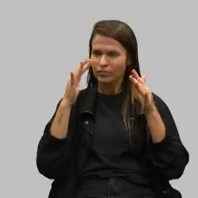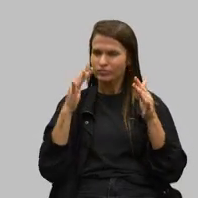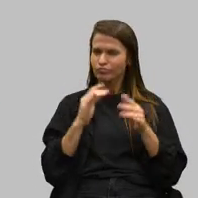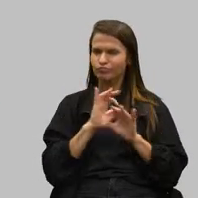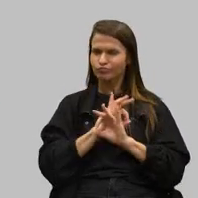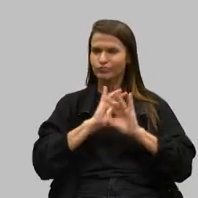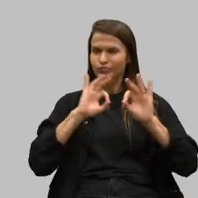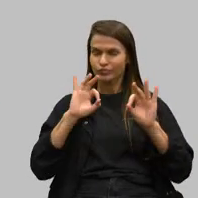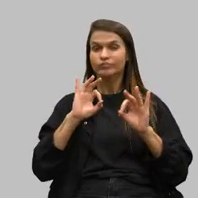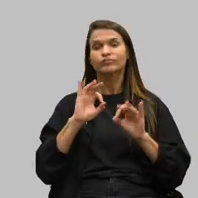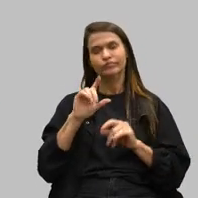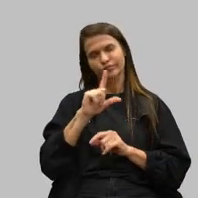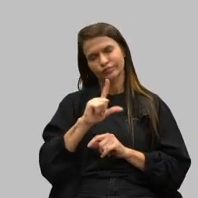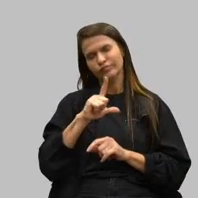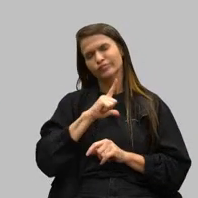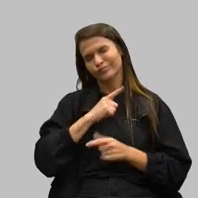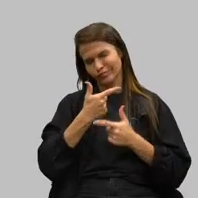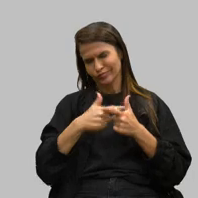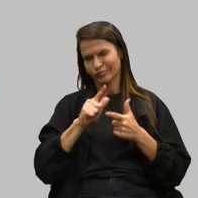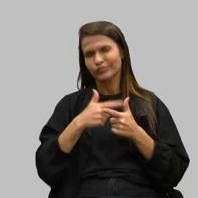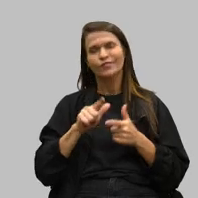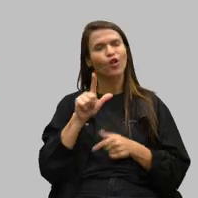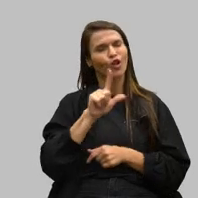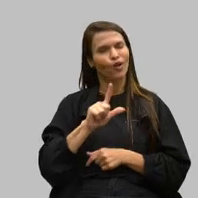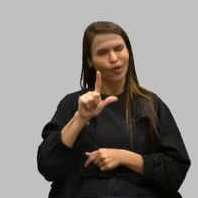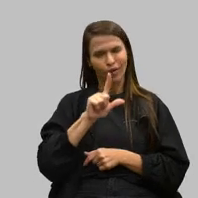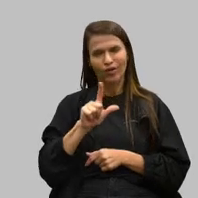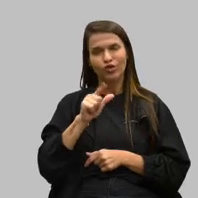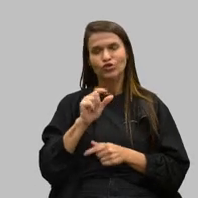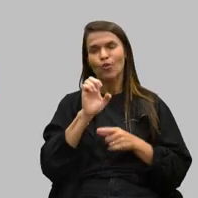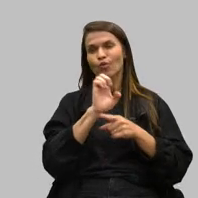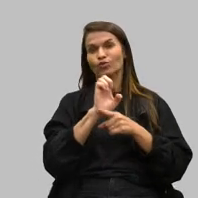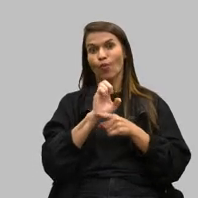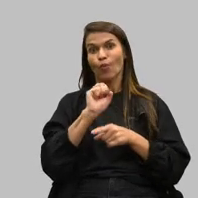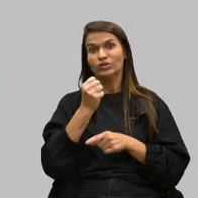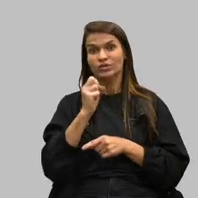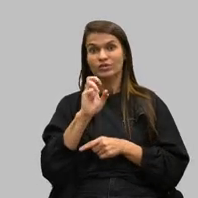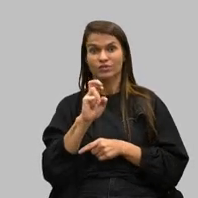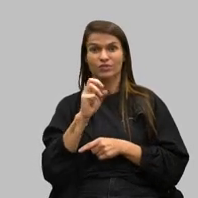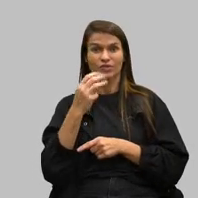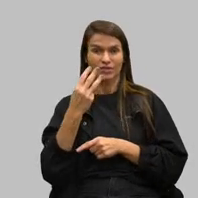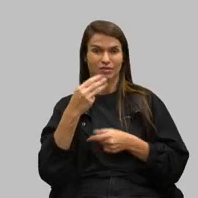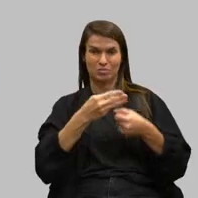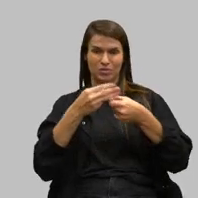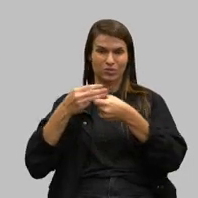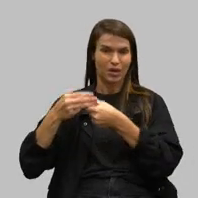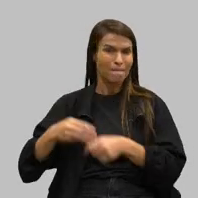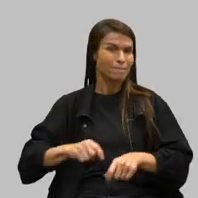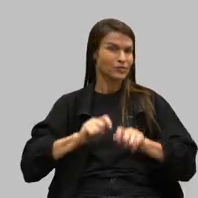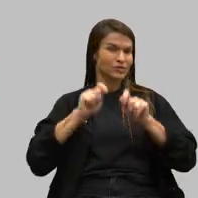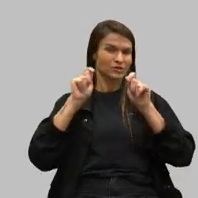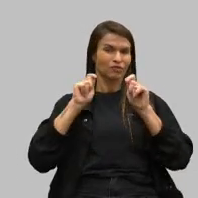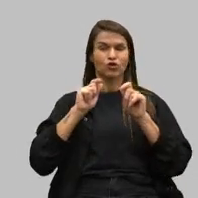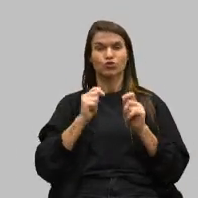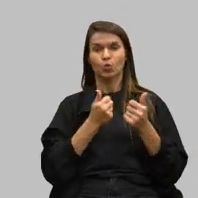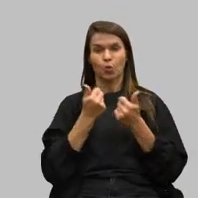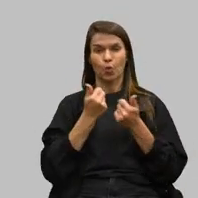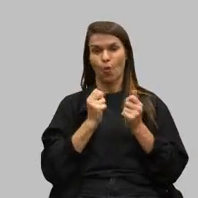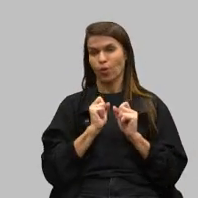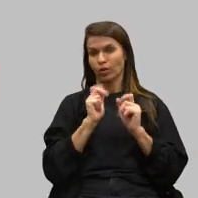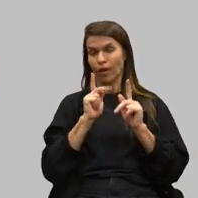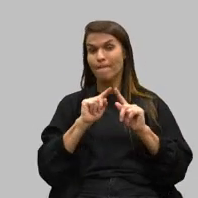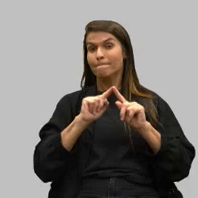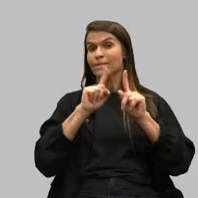Óbvio que temos problemas, óbvio, isso é lógico. um Estado com 853 municípios, é impossível que esteja tudo bem, mas